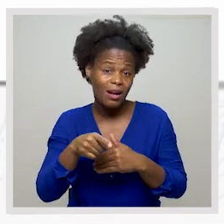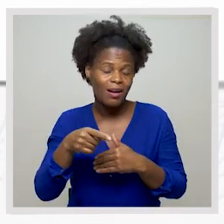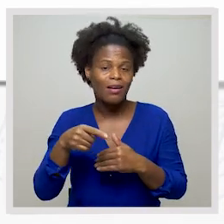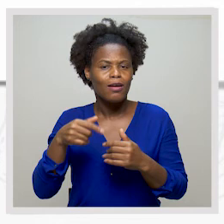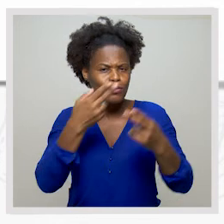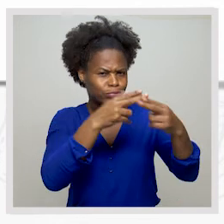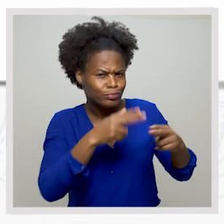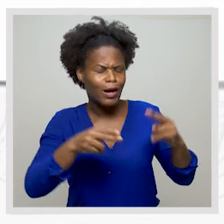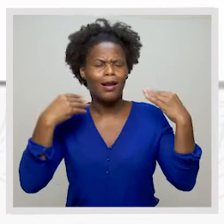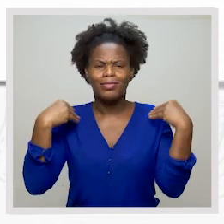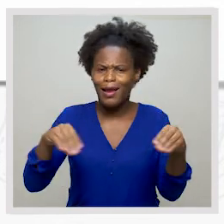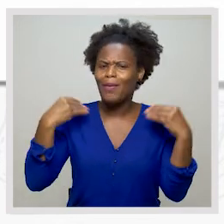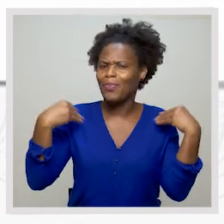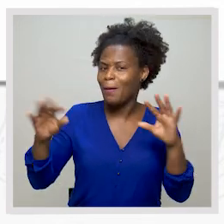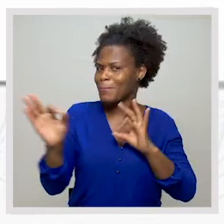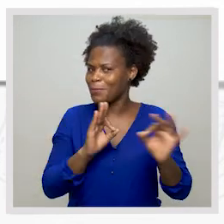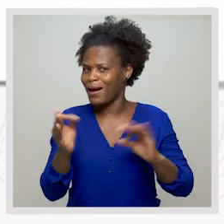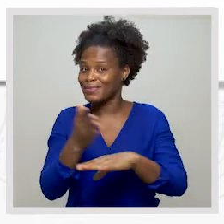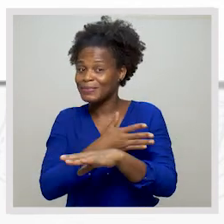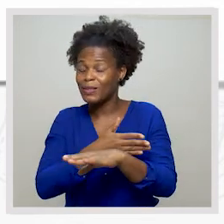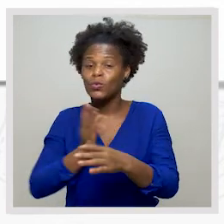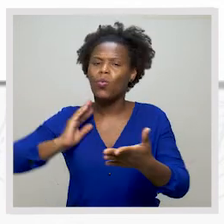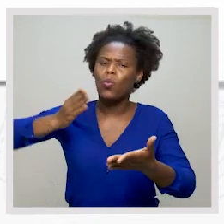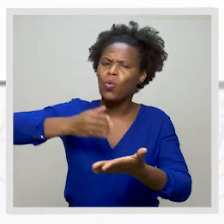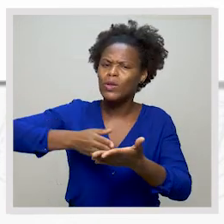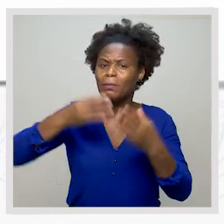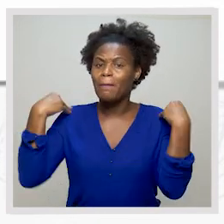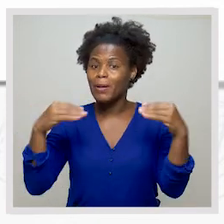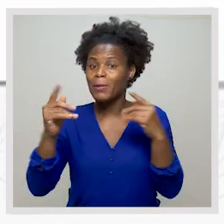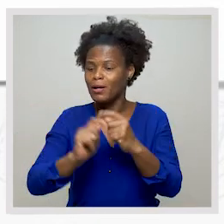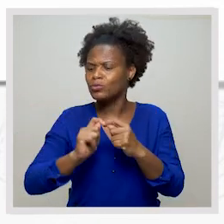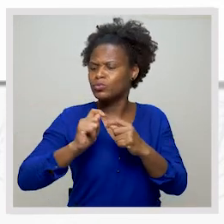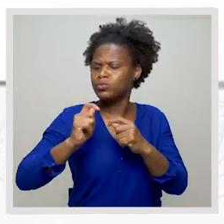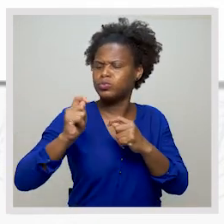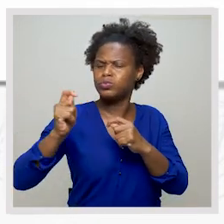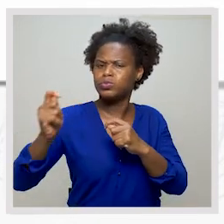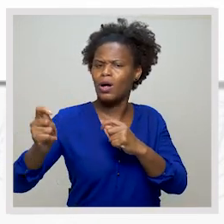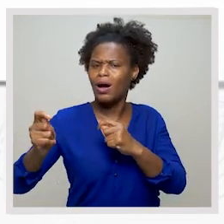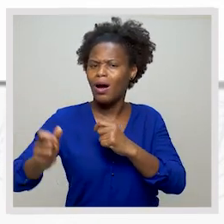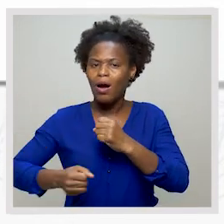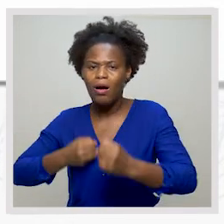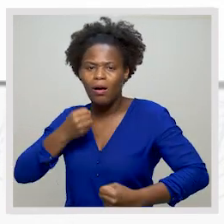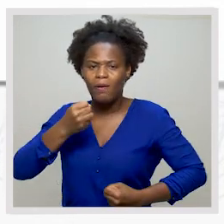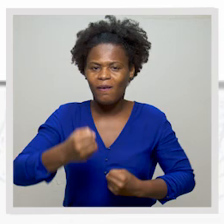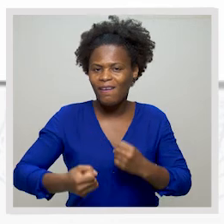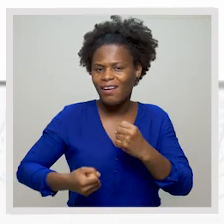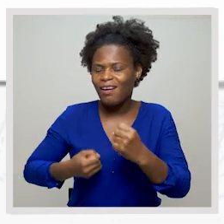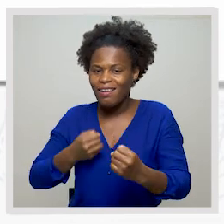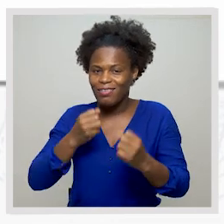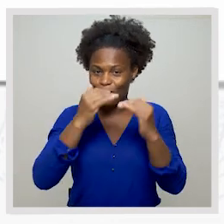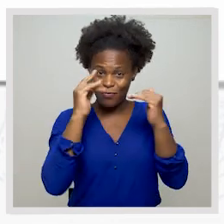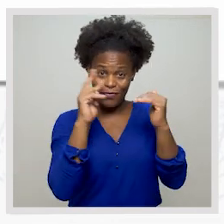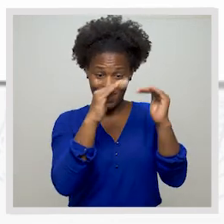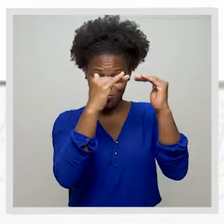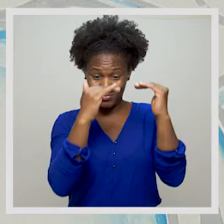tal vários treinos. No último treino, as distâncias percorridas foram as